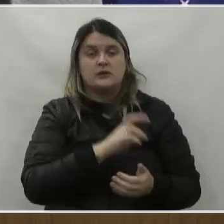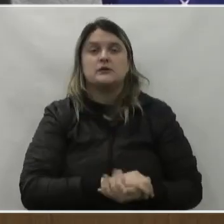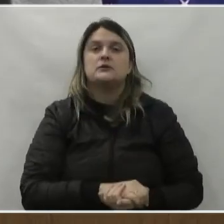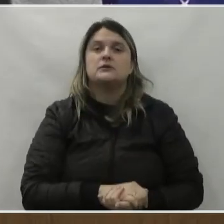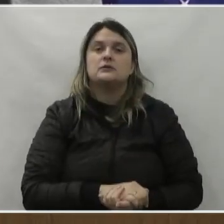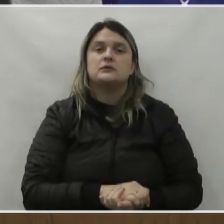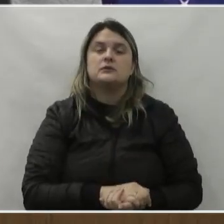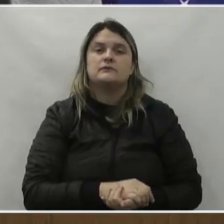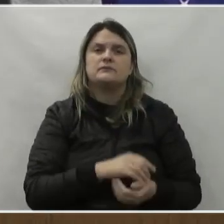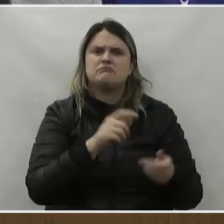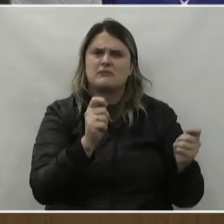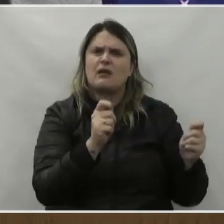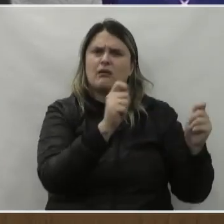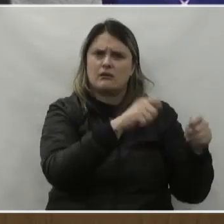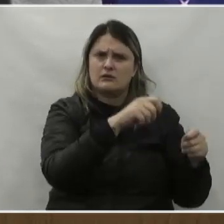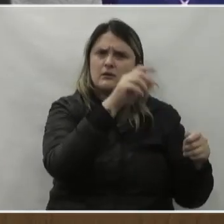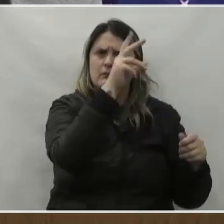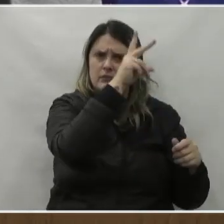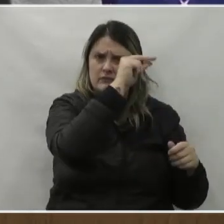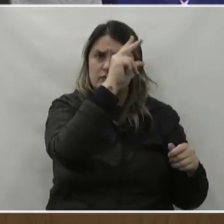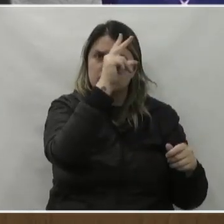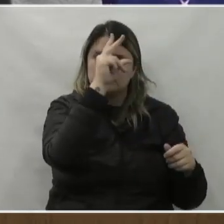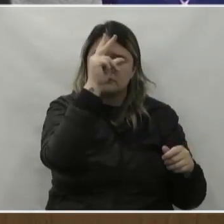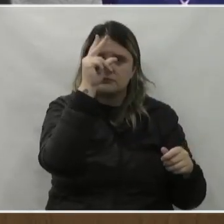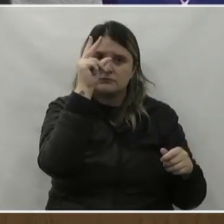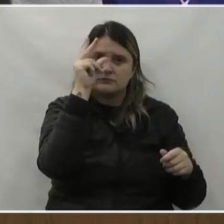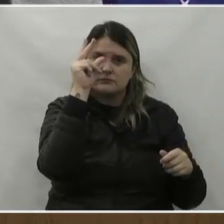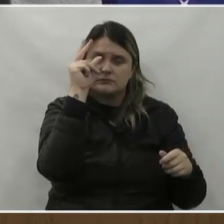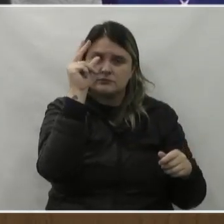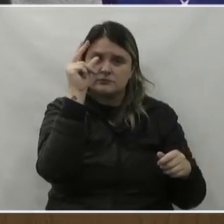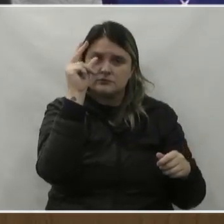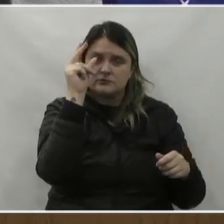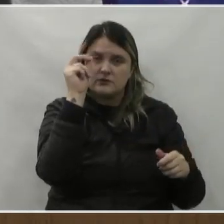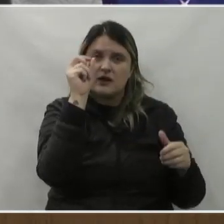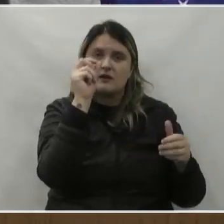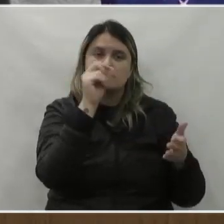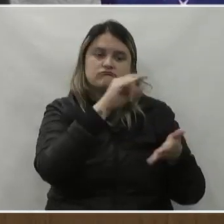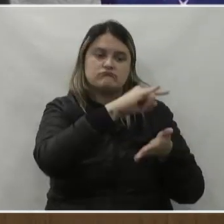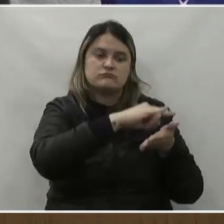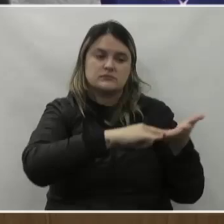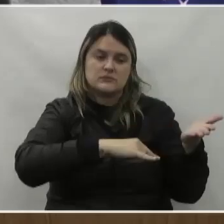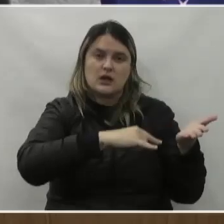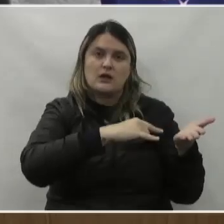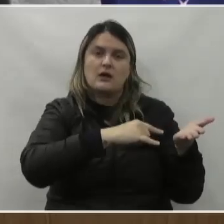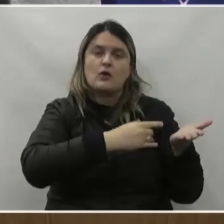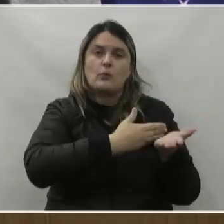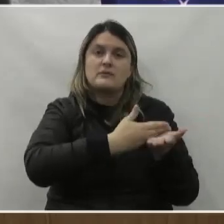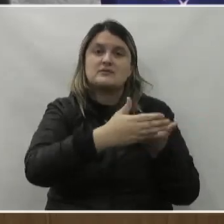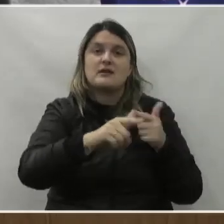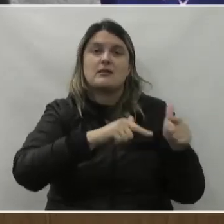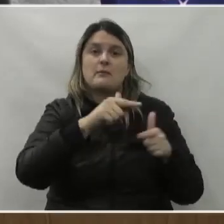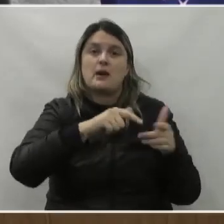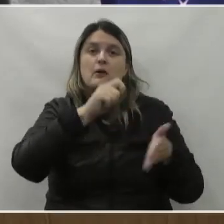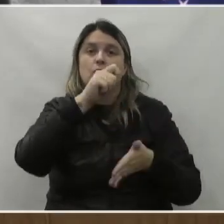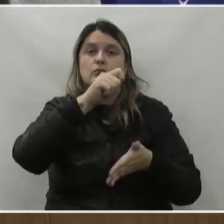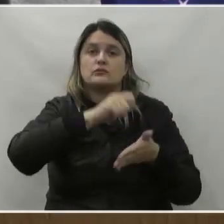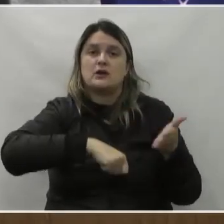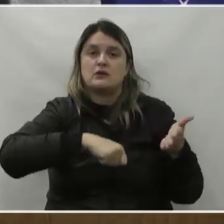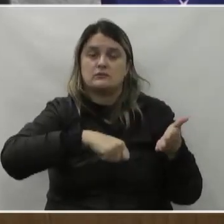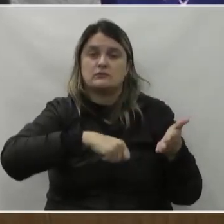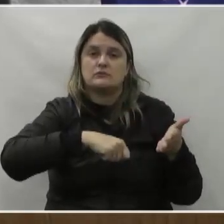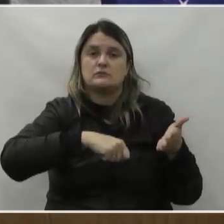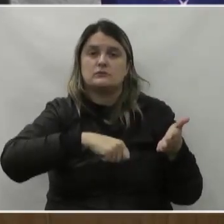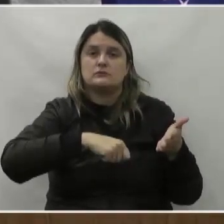19/2025. Autoriza o Poder Executivo Municipal a emitir a ordem de serviço relativa ao contrato